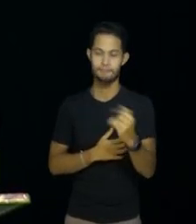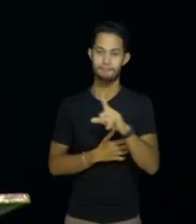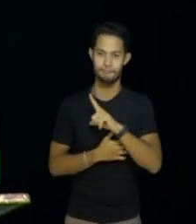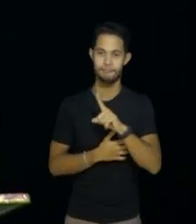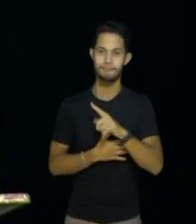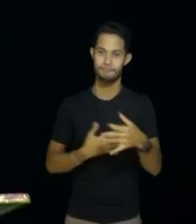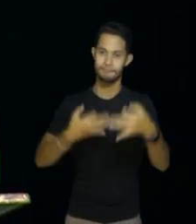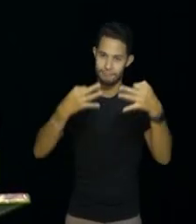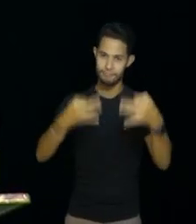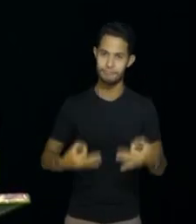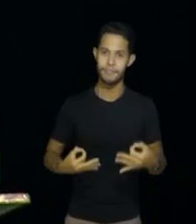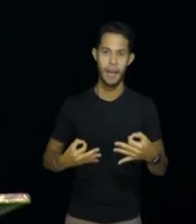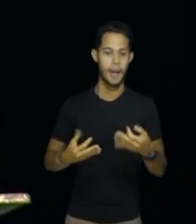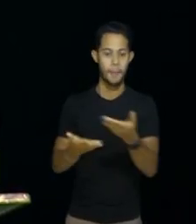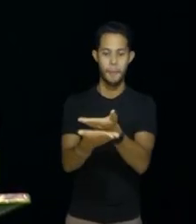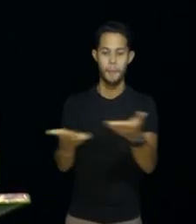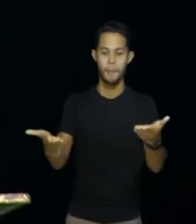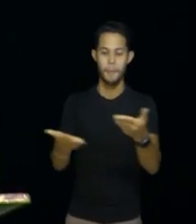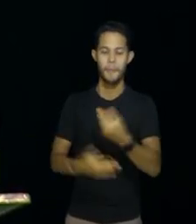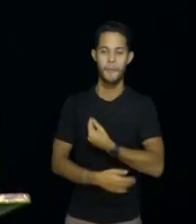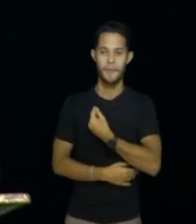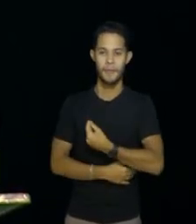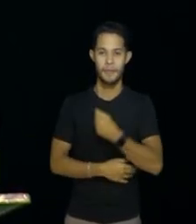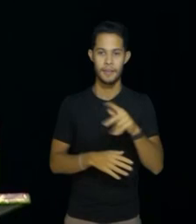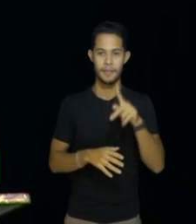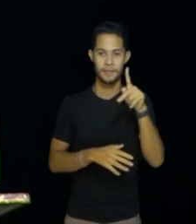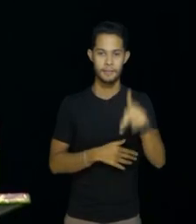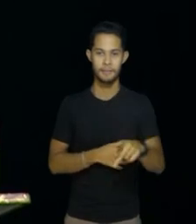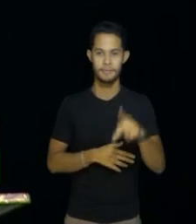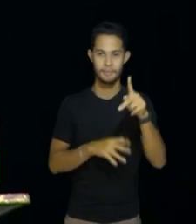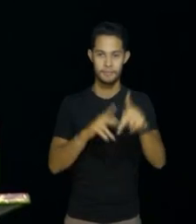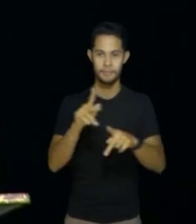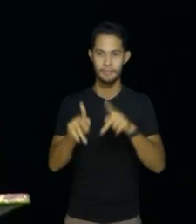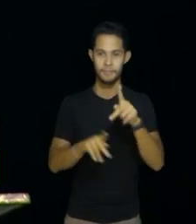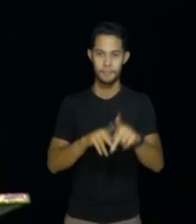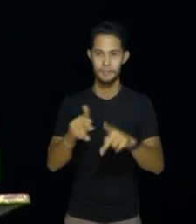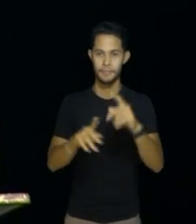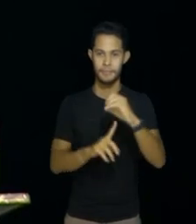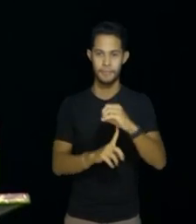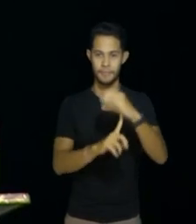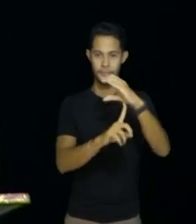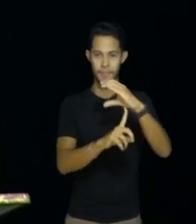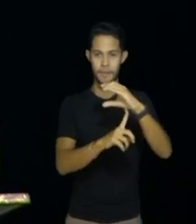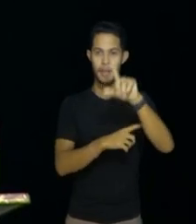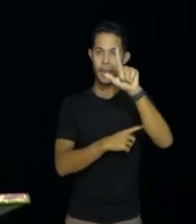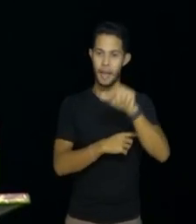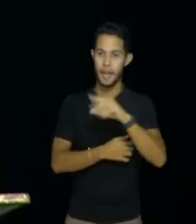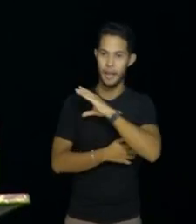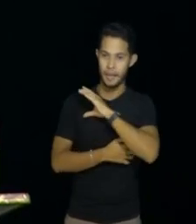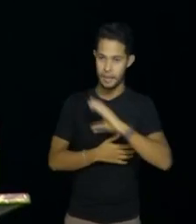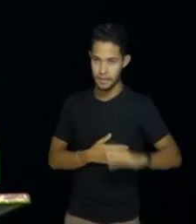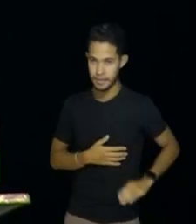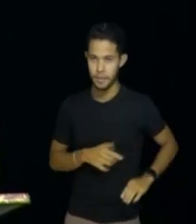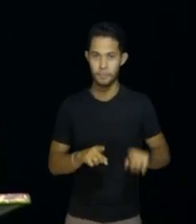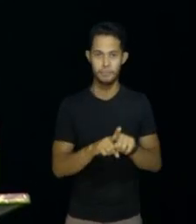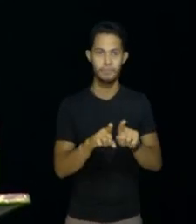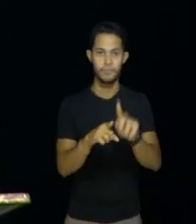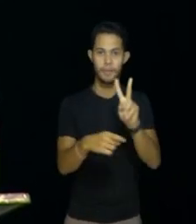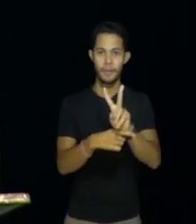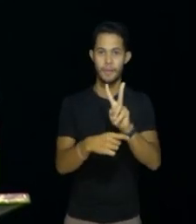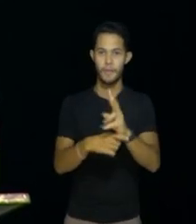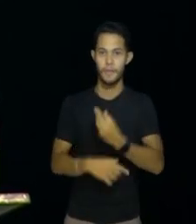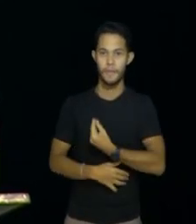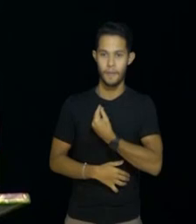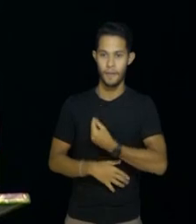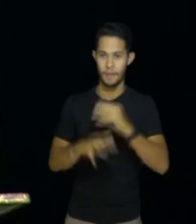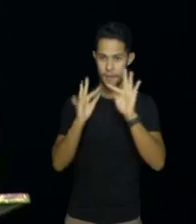disso, ao povo catarinense, que é majoritariamente cristão, conservador, e defende a vida e a família. O meu